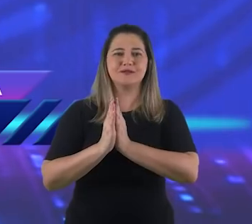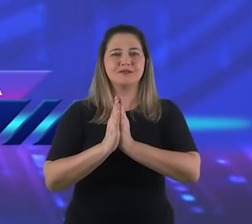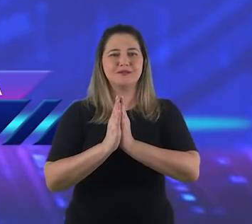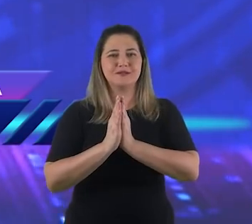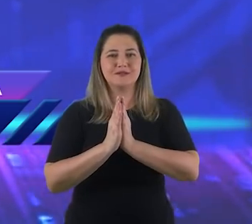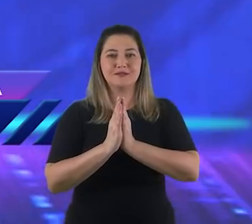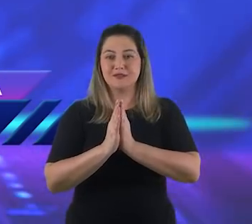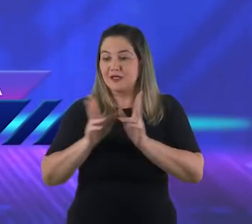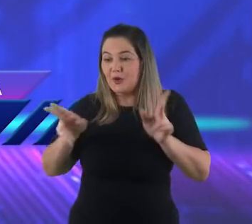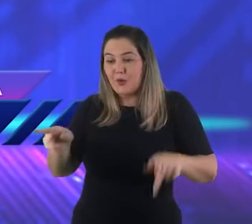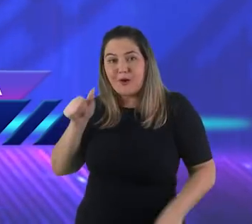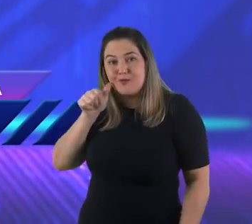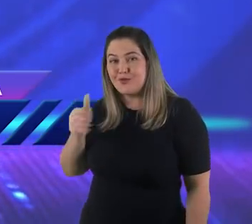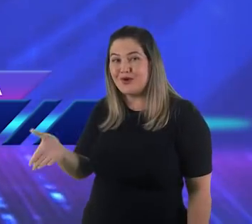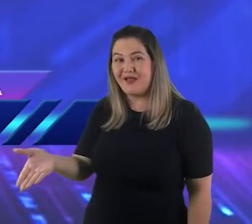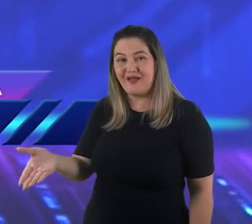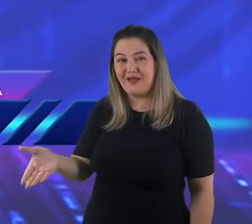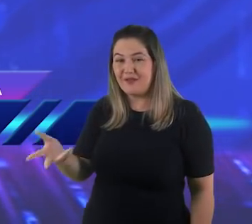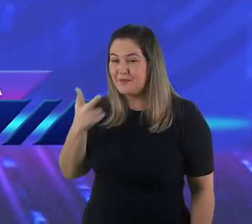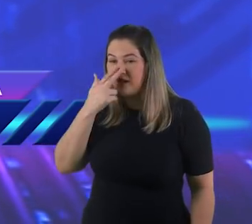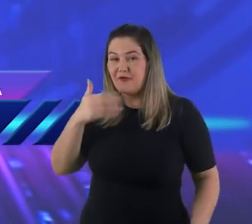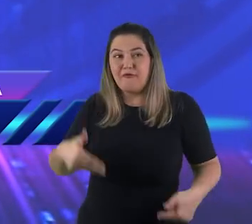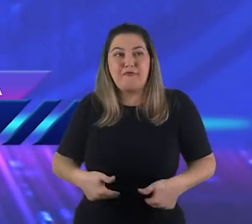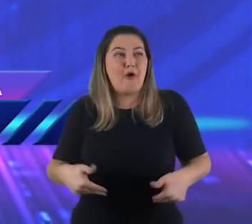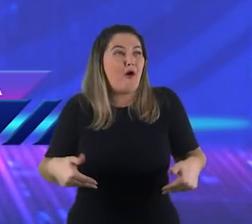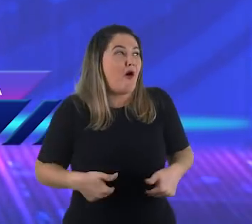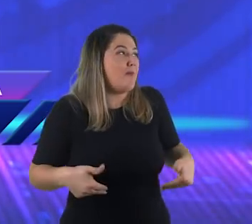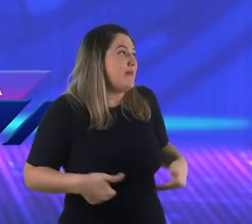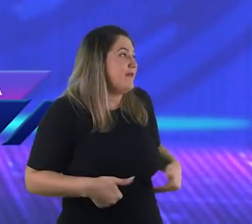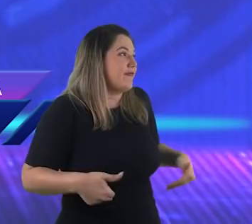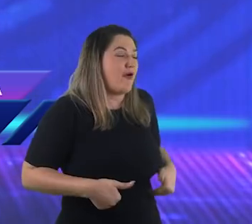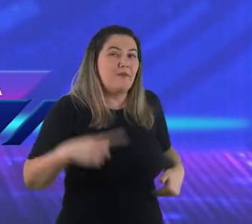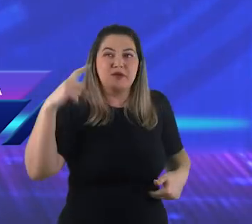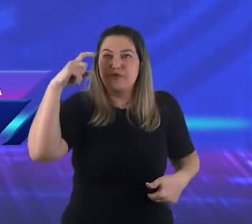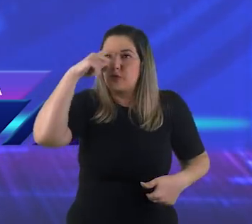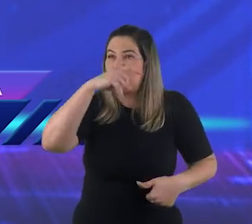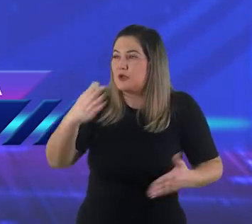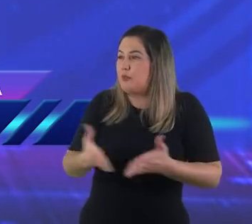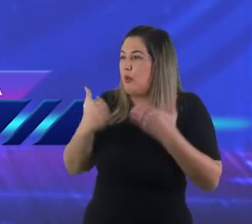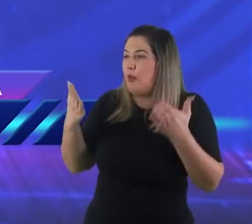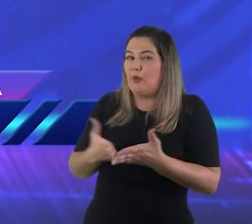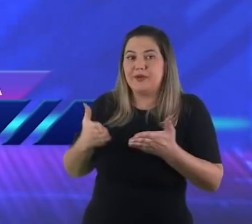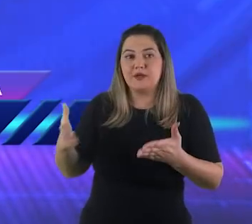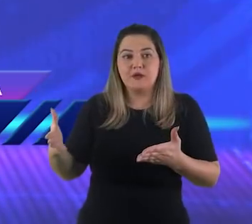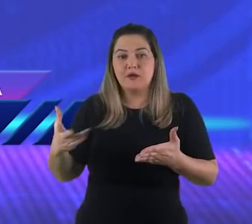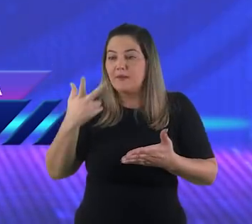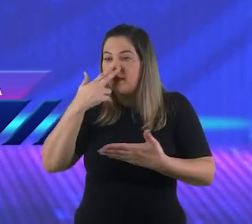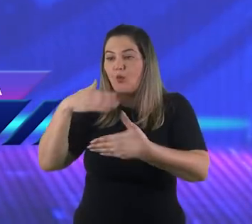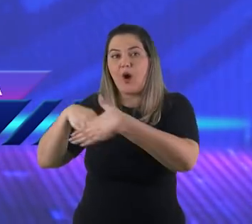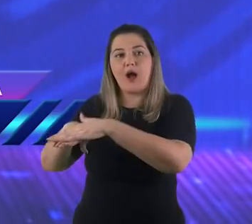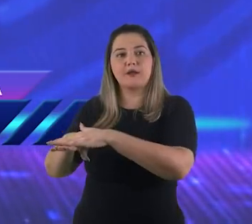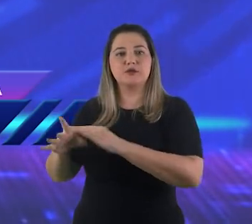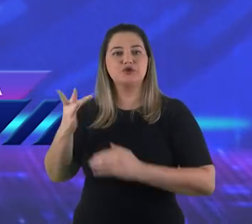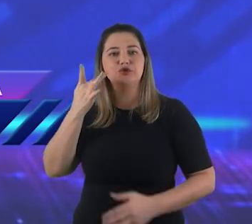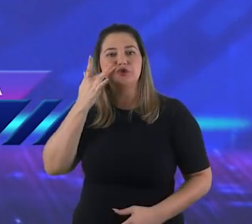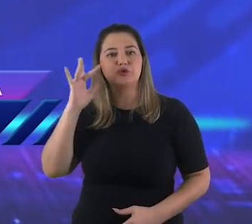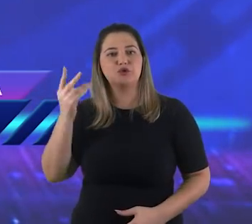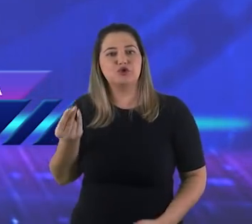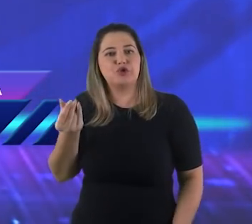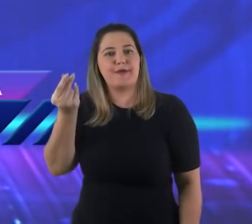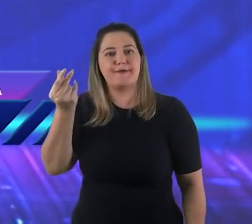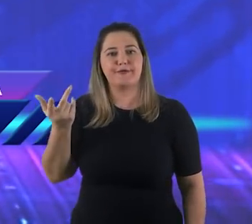gente, a exemplo da senhora, está deixando o dinheiro guardado numa caixinha. Está deixando o